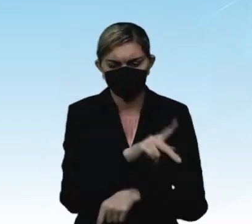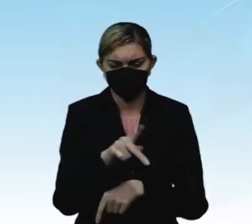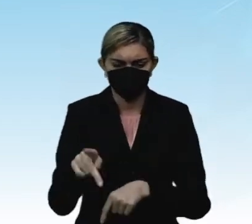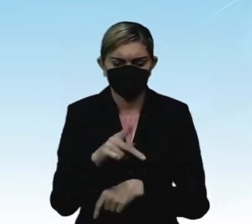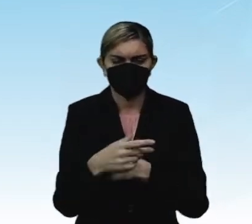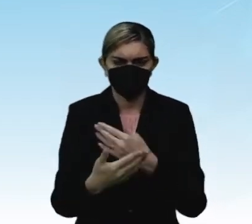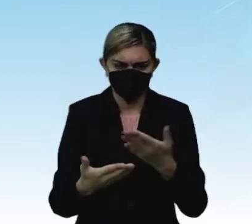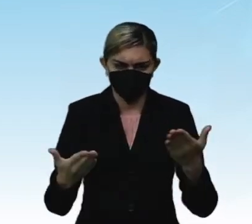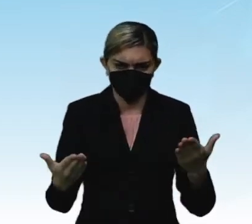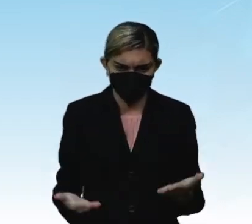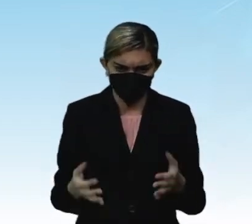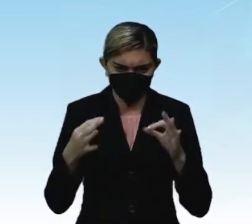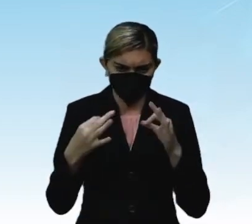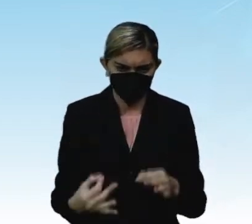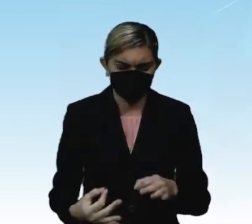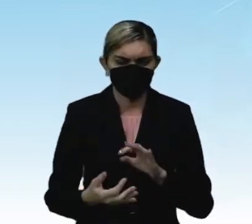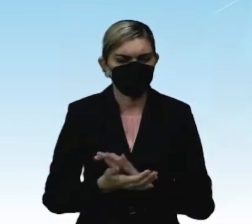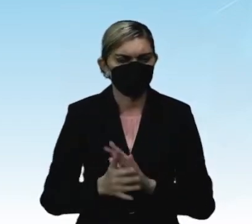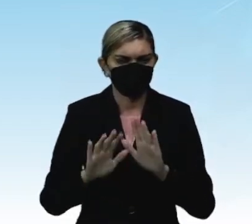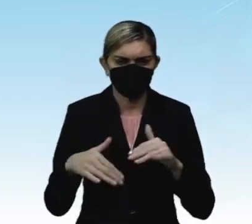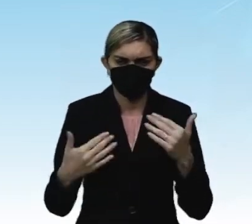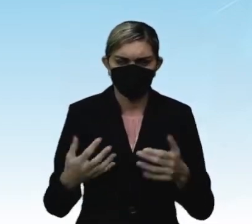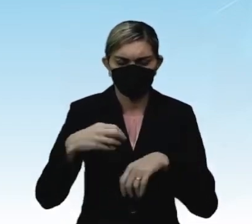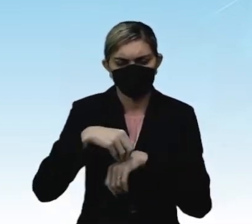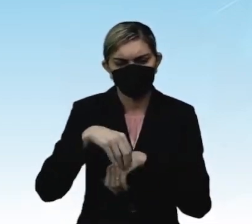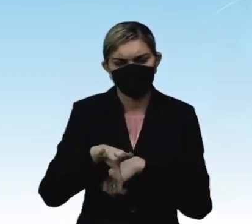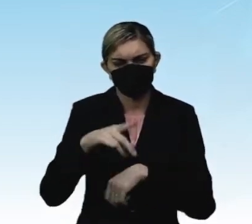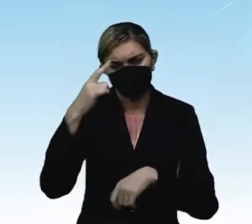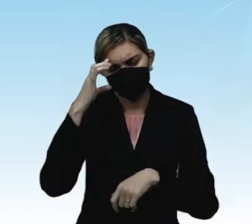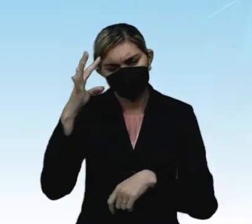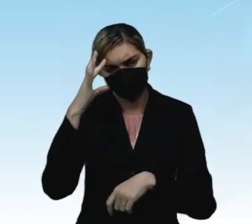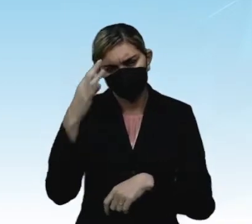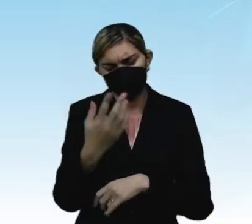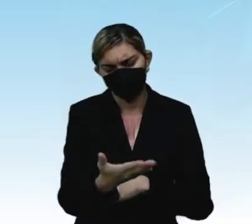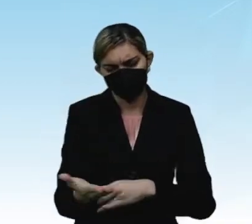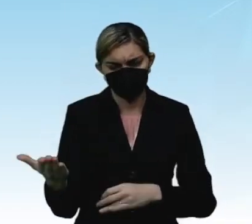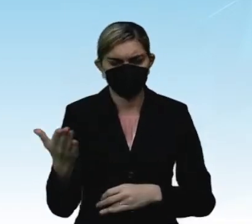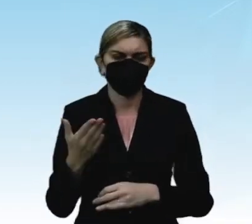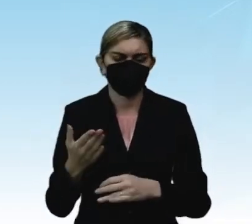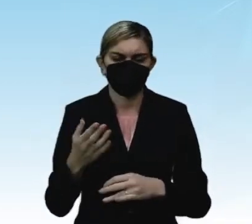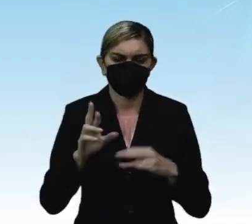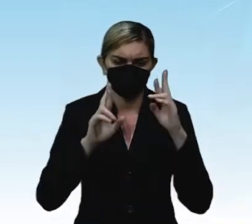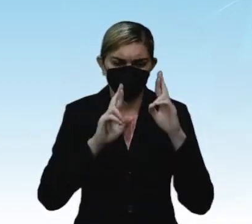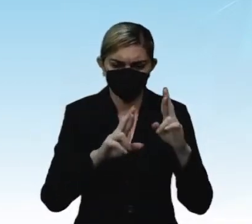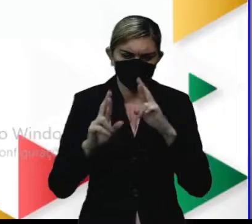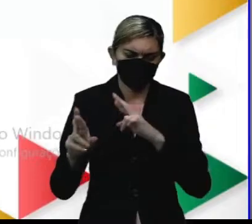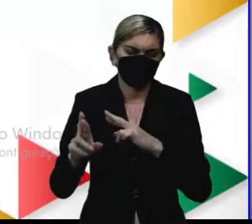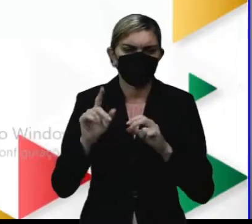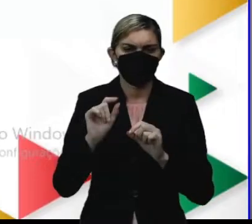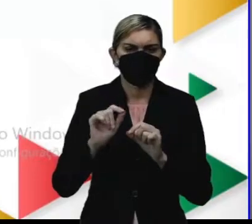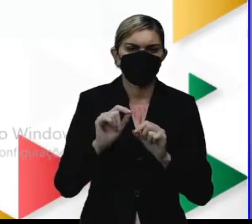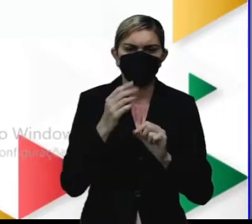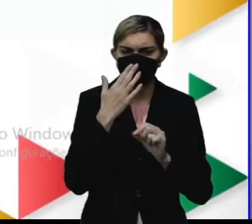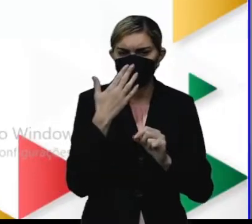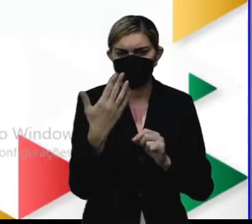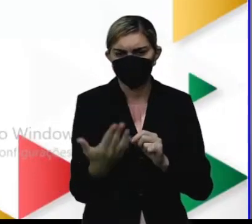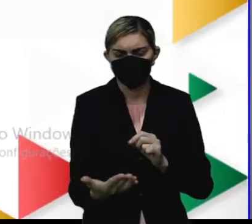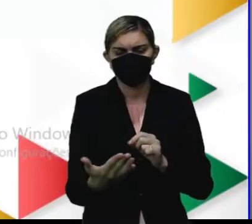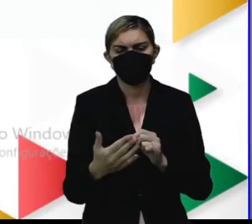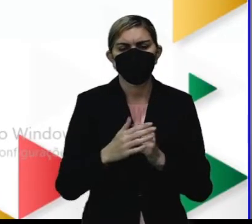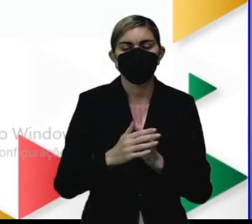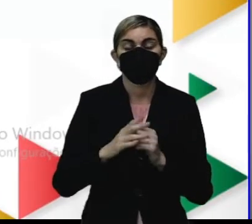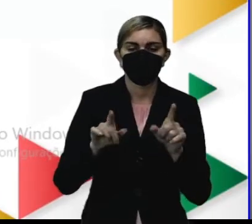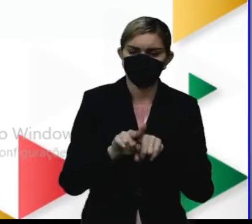ou professor, certo? Então, eu botei um pensamento para vocês. Além de respeitar quem está na sua frente, os seus